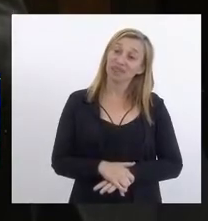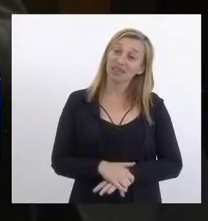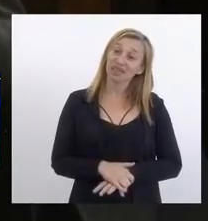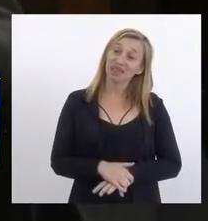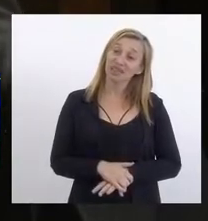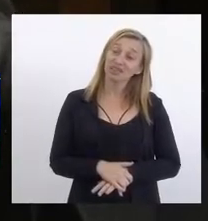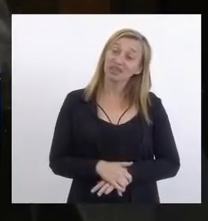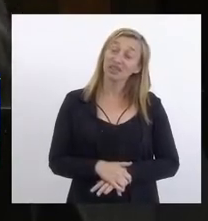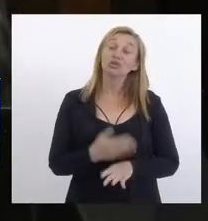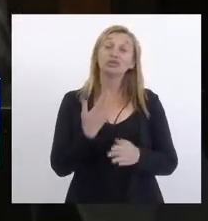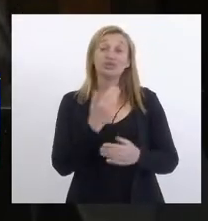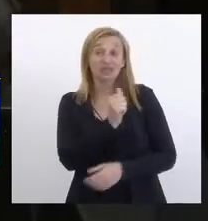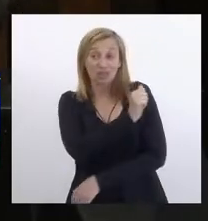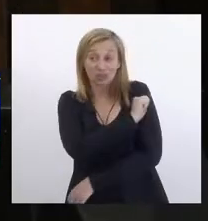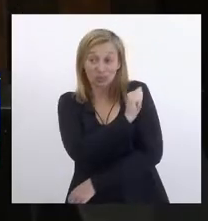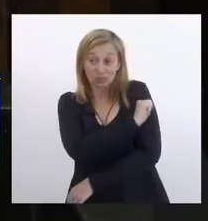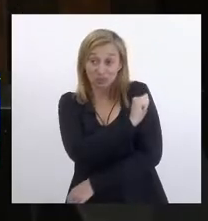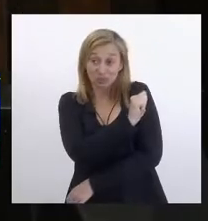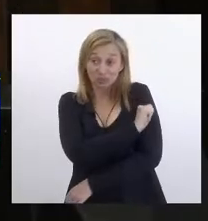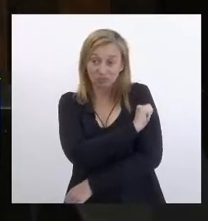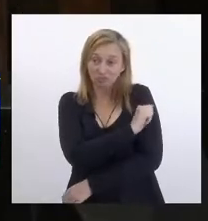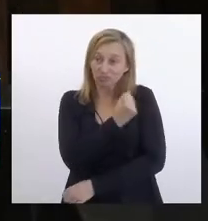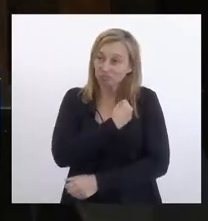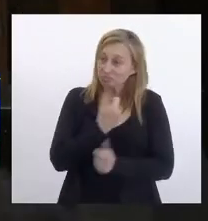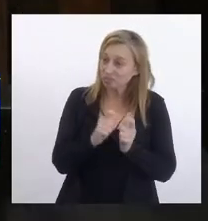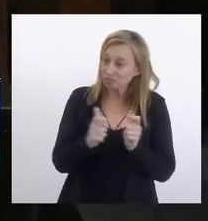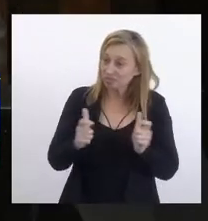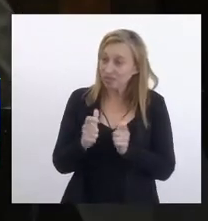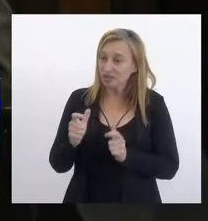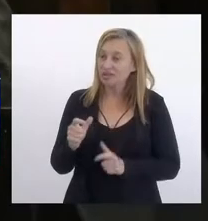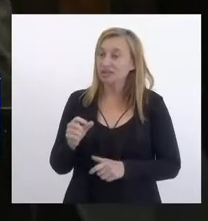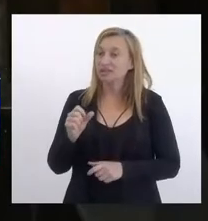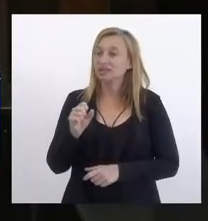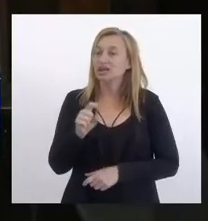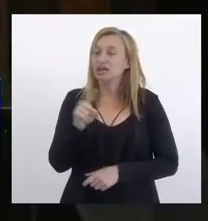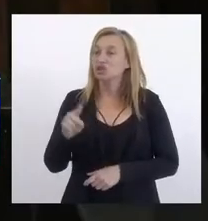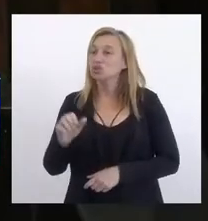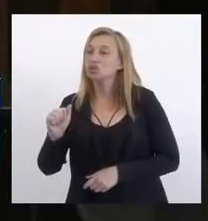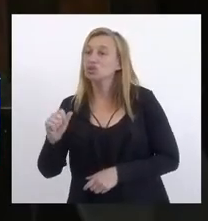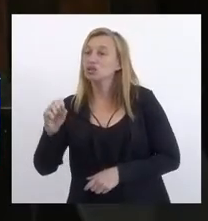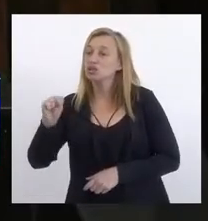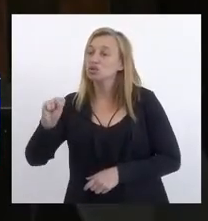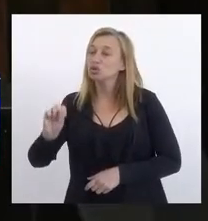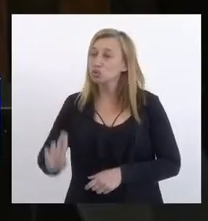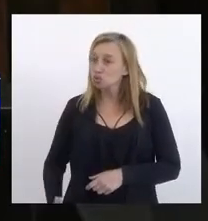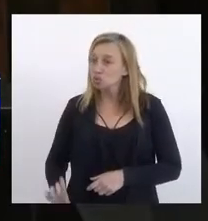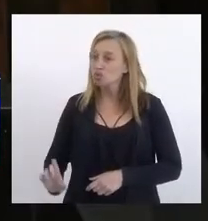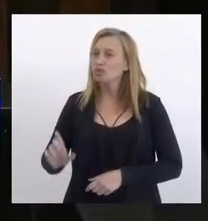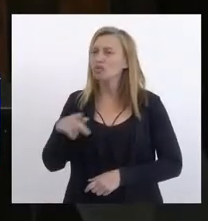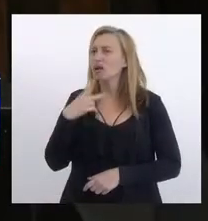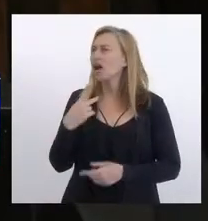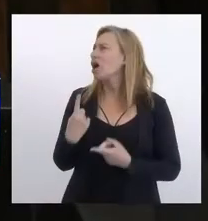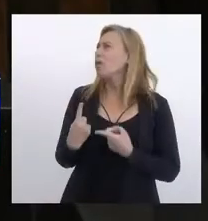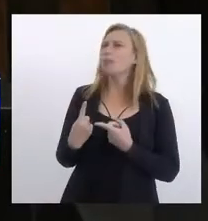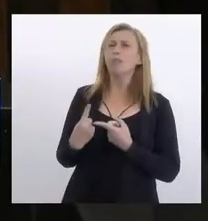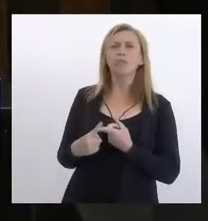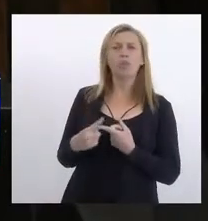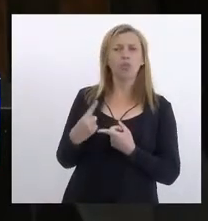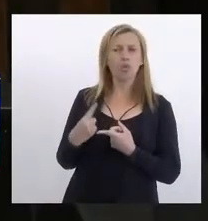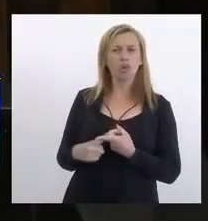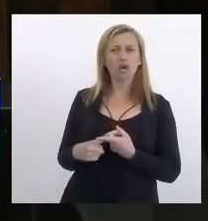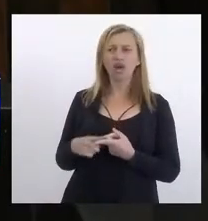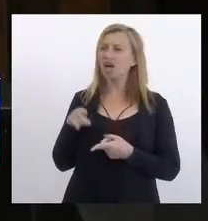Os estudantes, em grande maioria da Zona Sul, vão fazer o seguinte: por que que